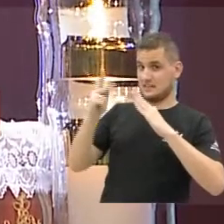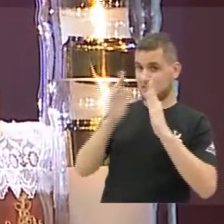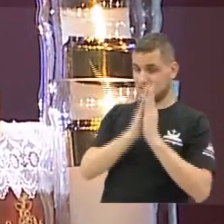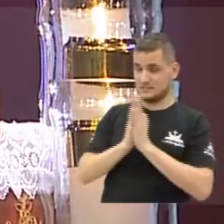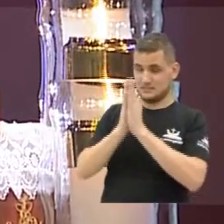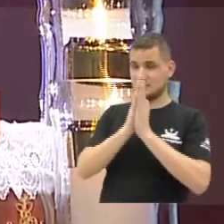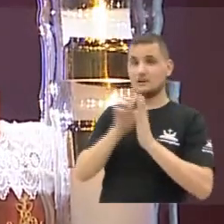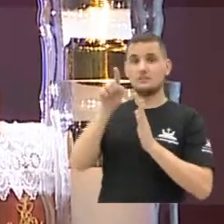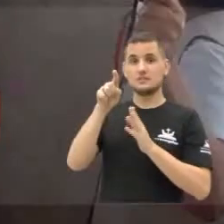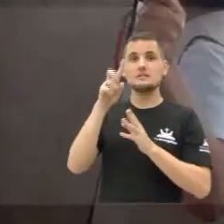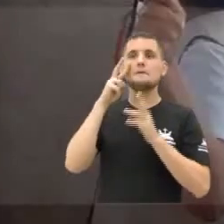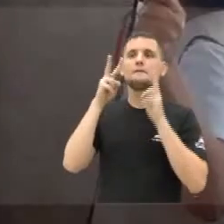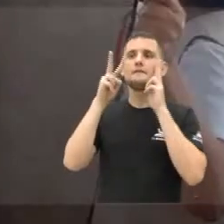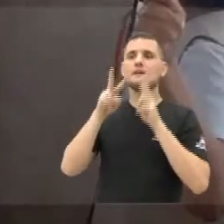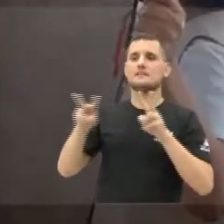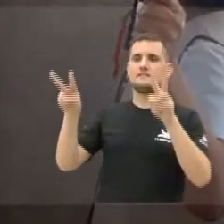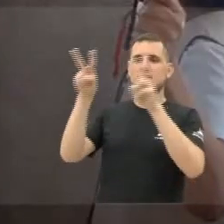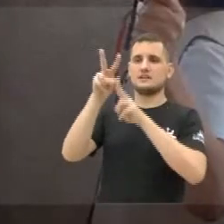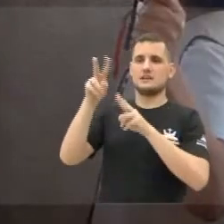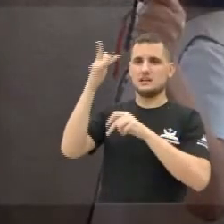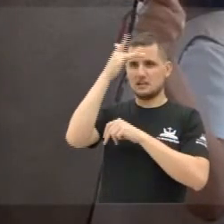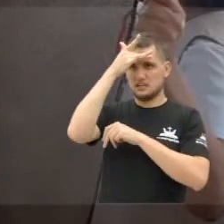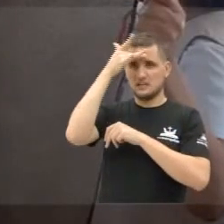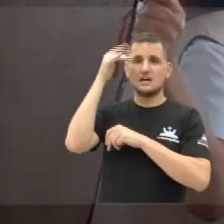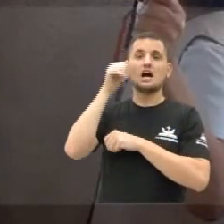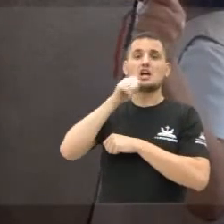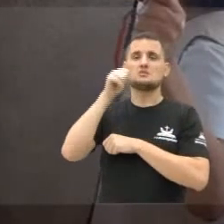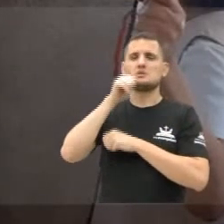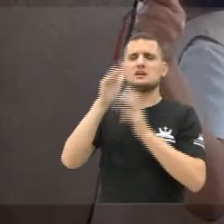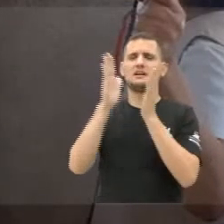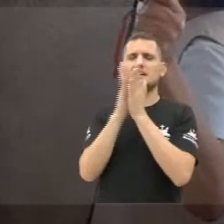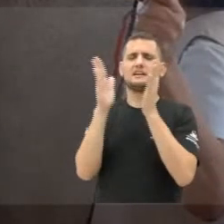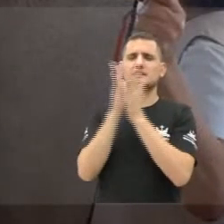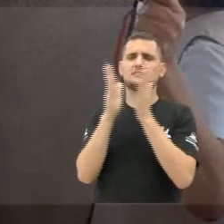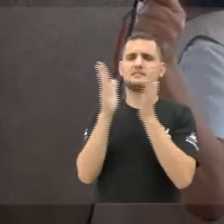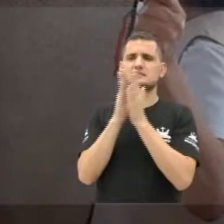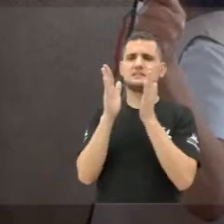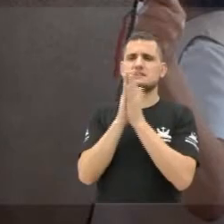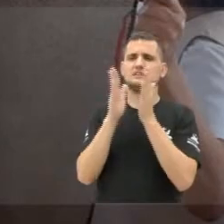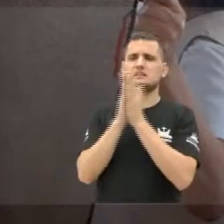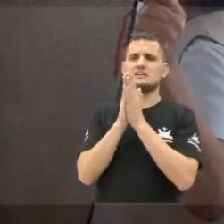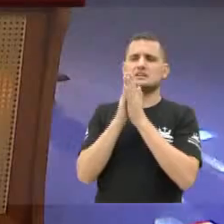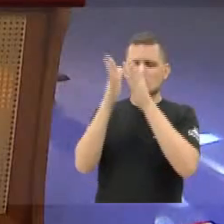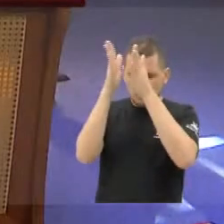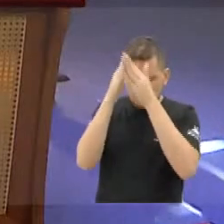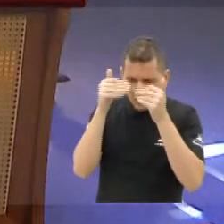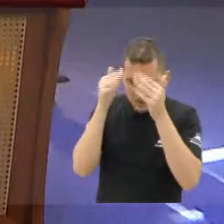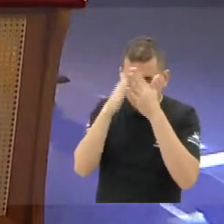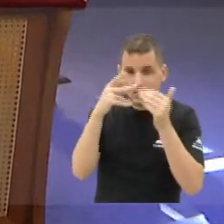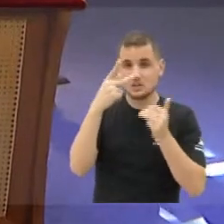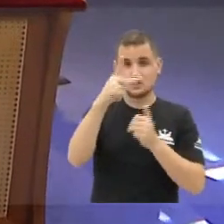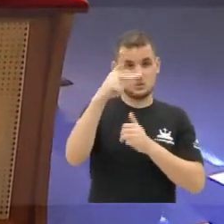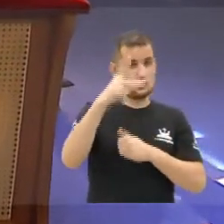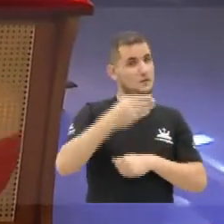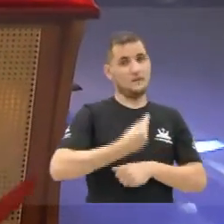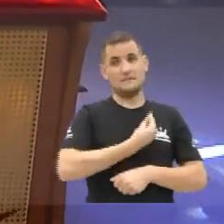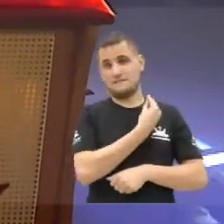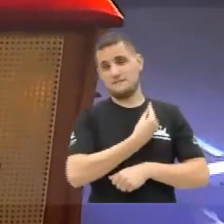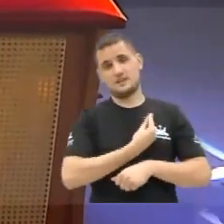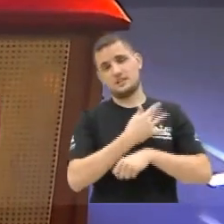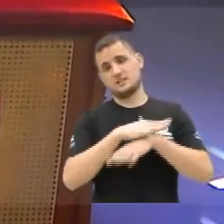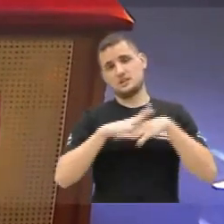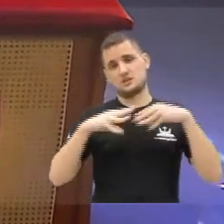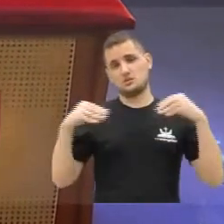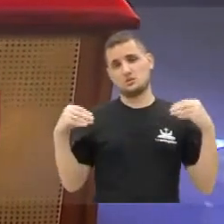nas imagens, as nossas intercessoras rezando, intercedendo pela sua vida, intercedendo